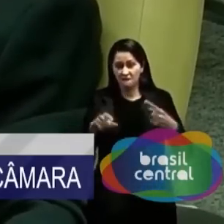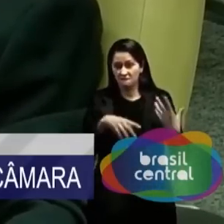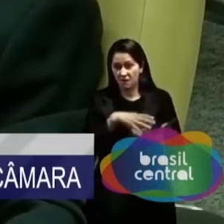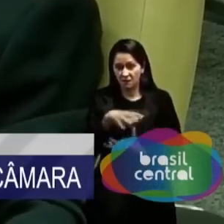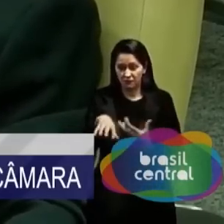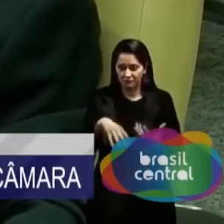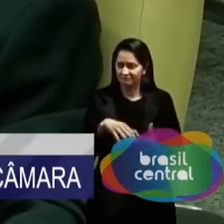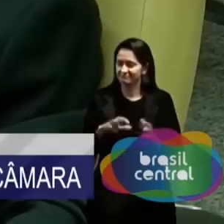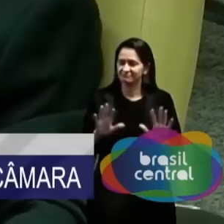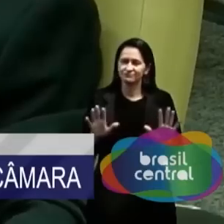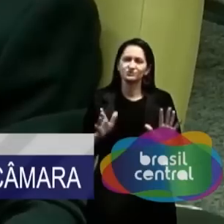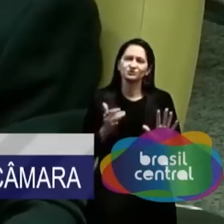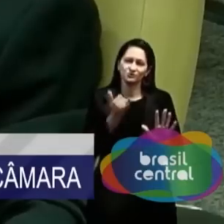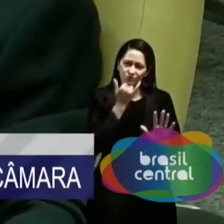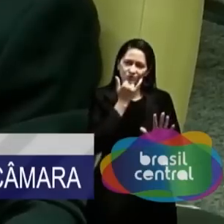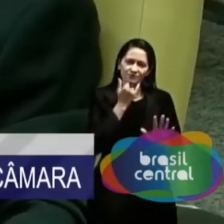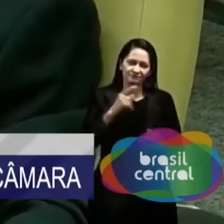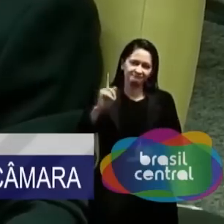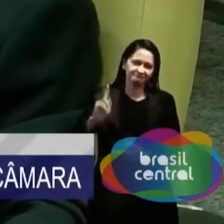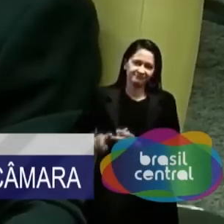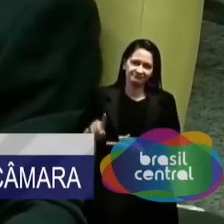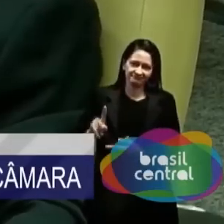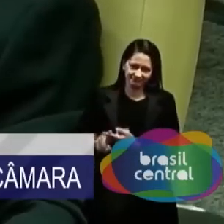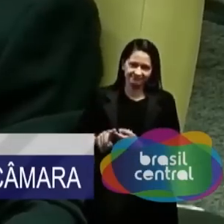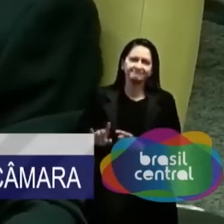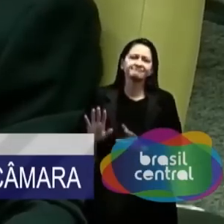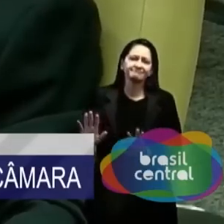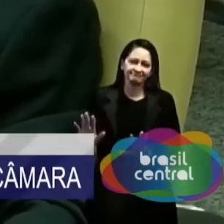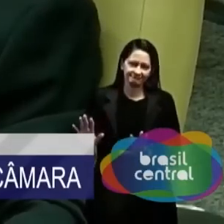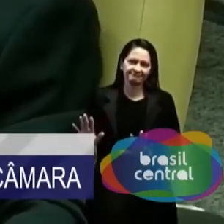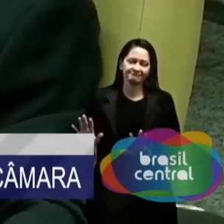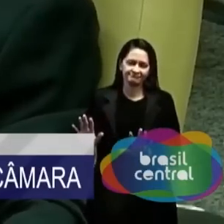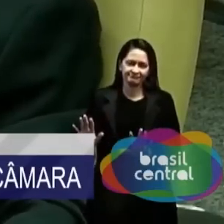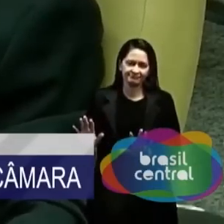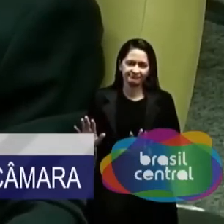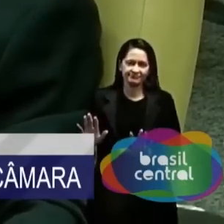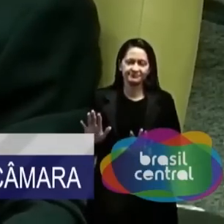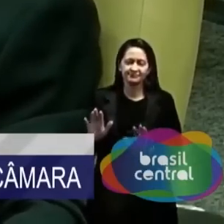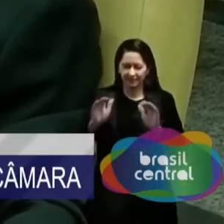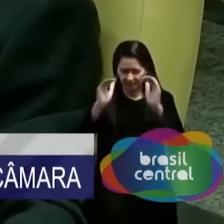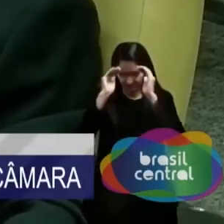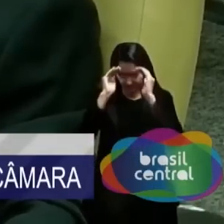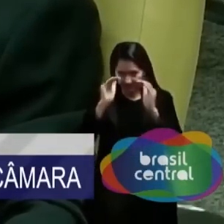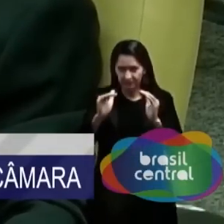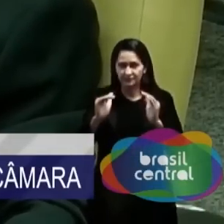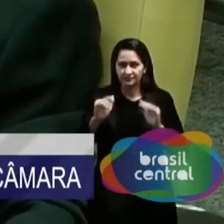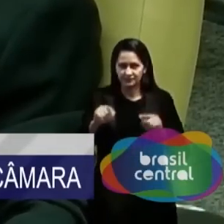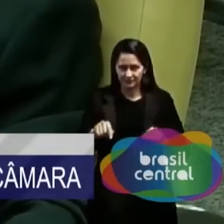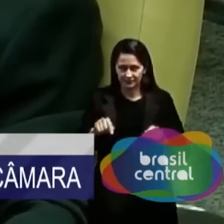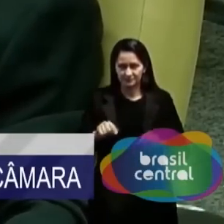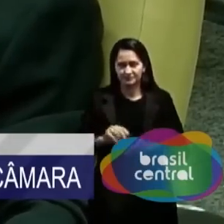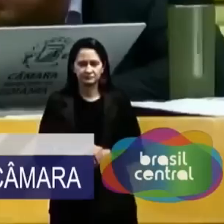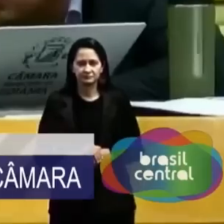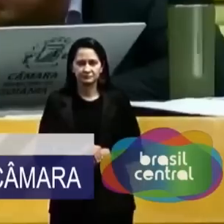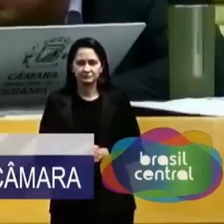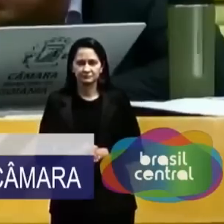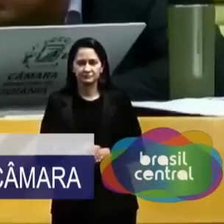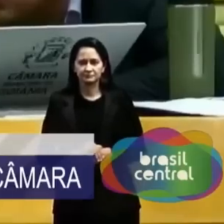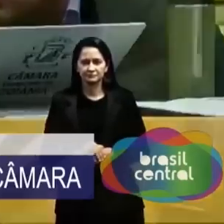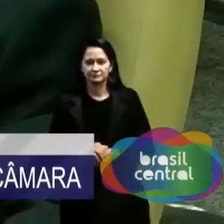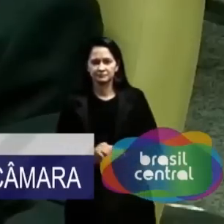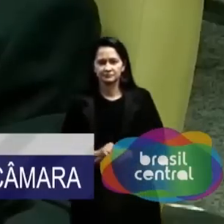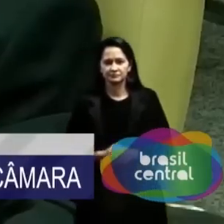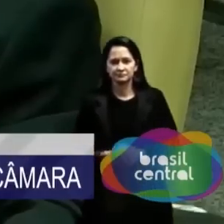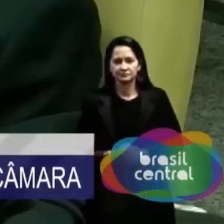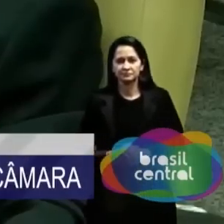furdunço, vai voltar do mesmo jeito pra fora daqui. Não sou dono dessa casa, não. Mas se eu fosse dono... Pode falar com ele,